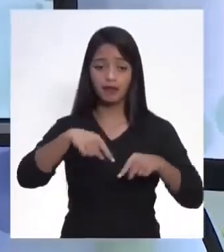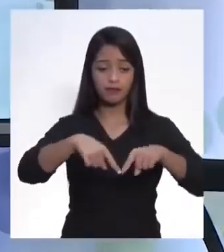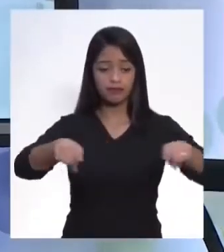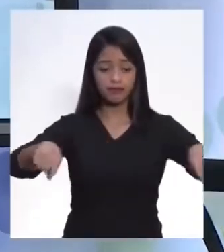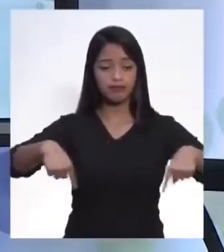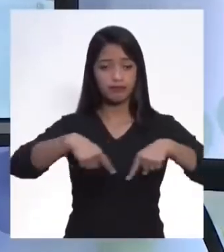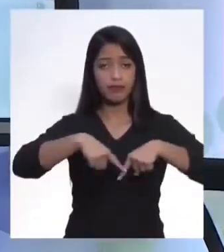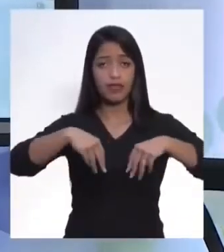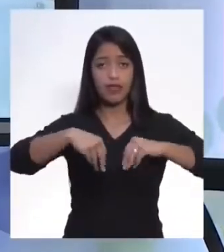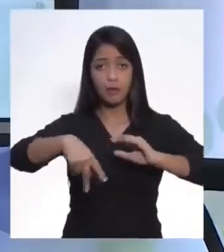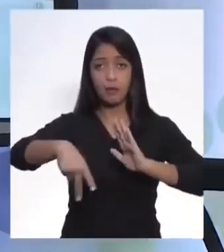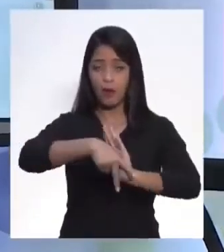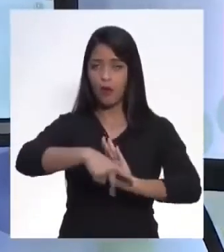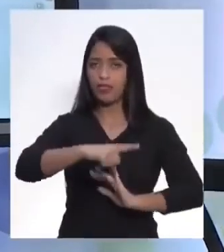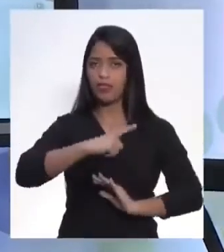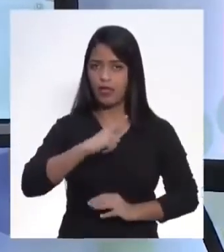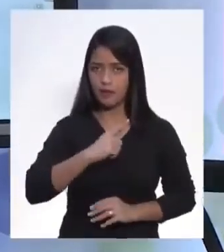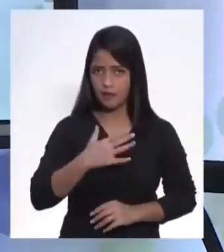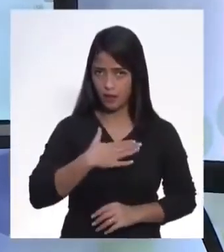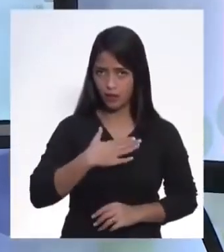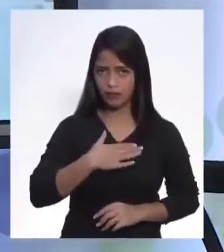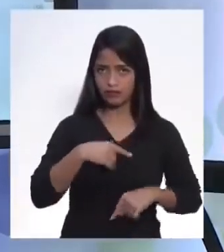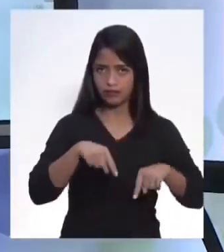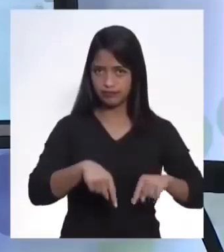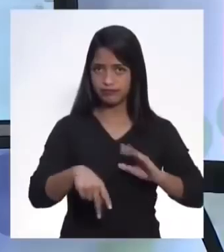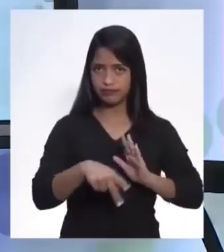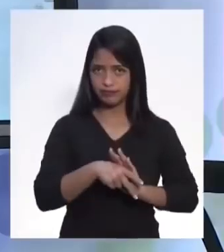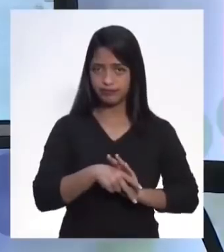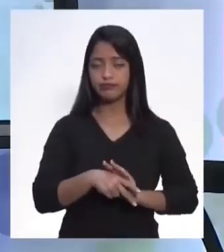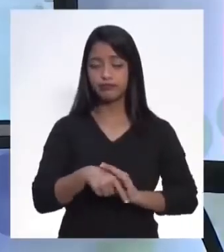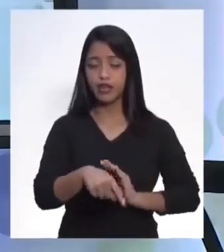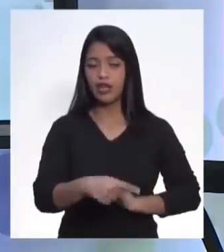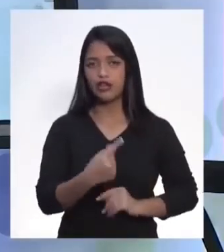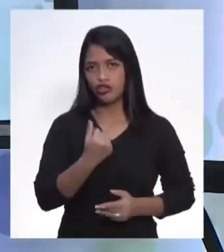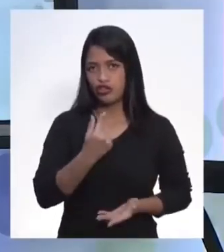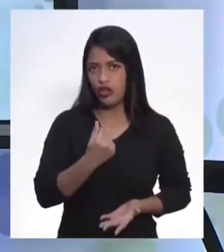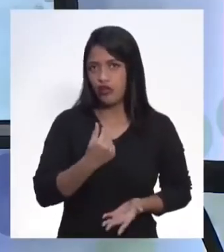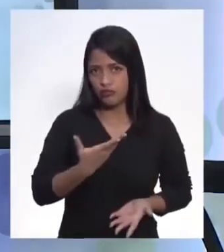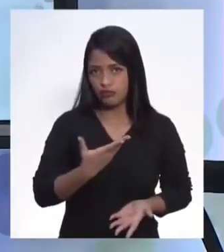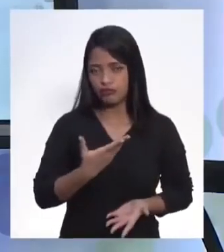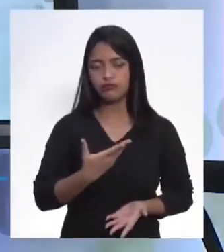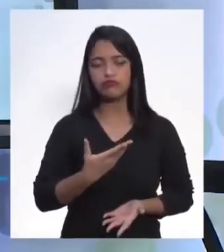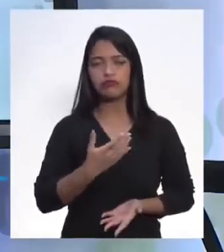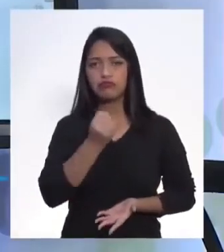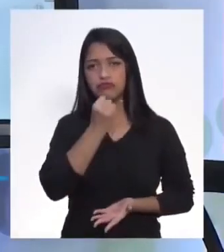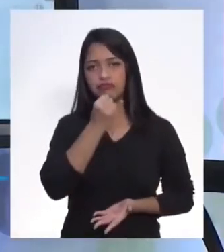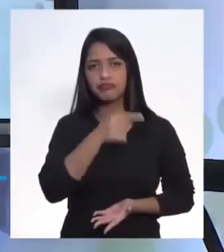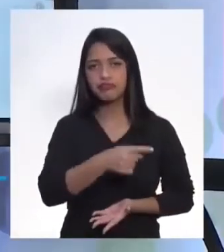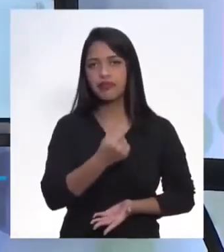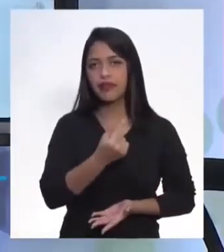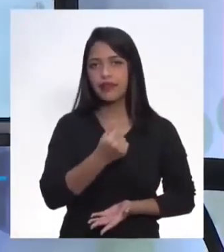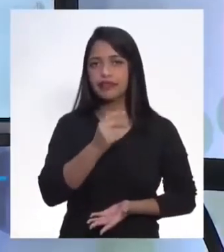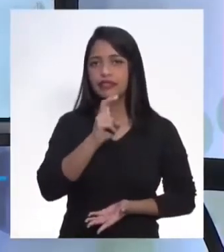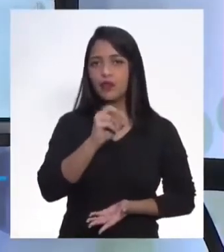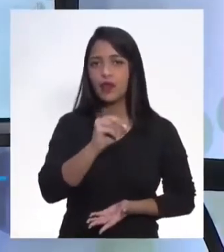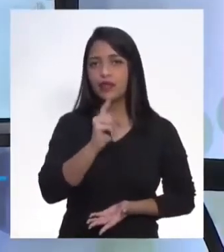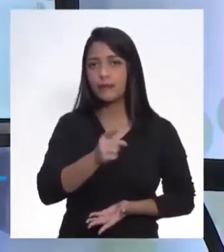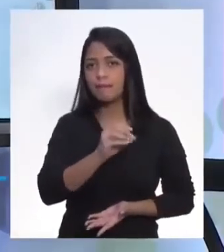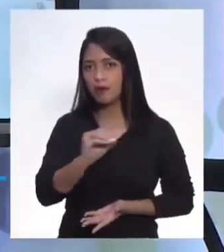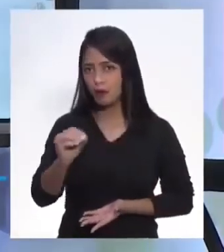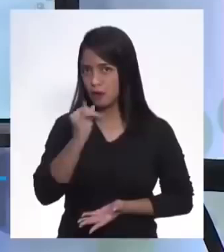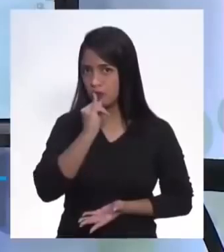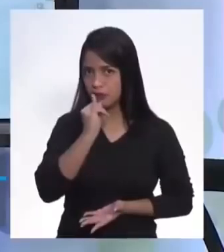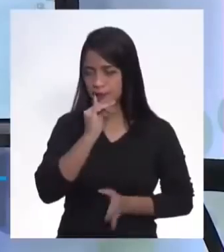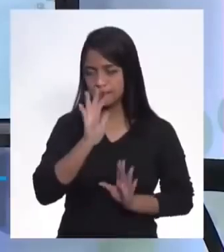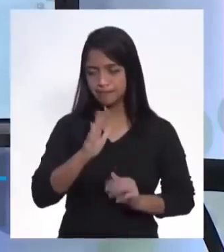Ele é um investimento e você tem esse dinheiro garantido. Sei lá, o terreno vale 50 mil reais, por exemplo.